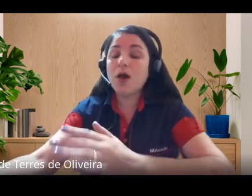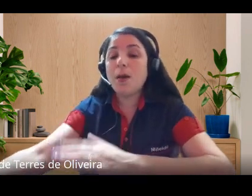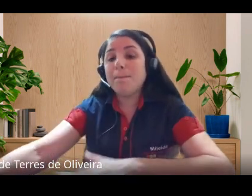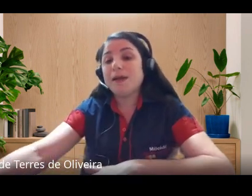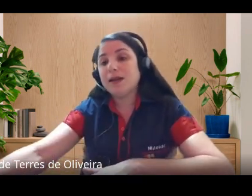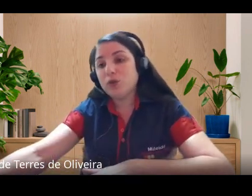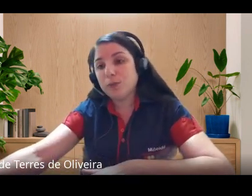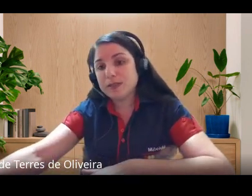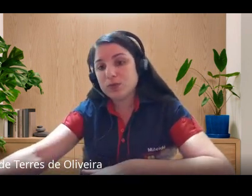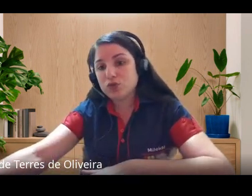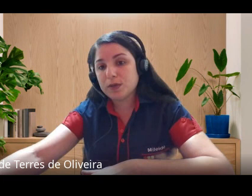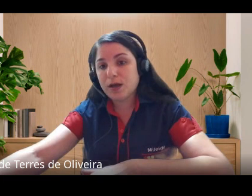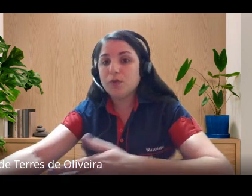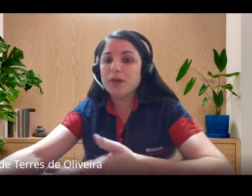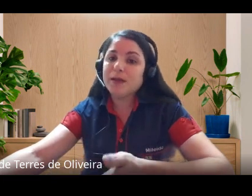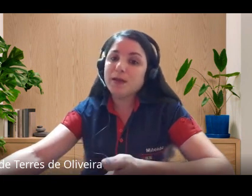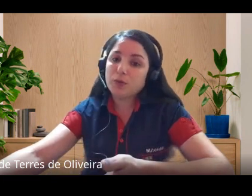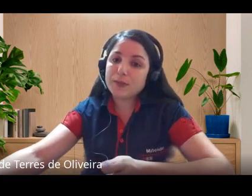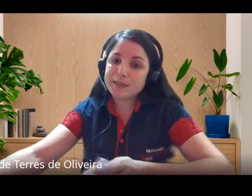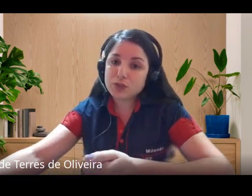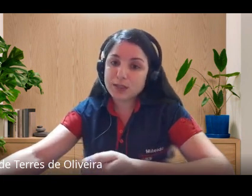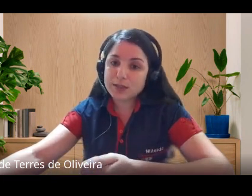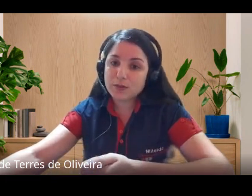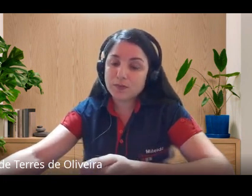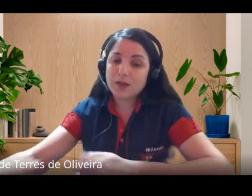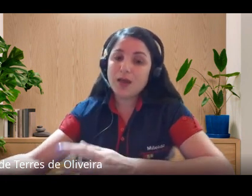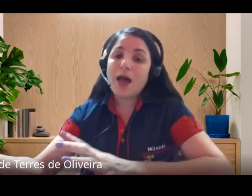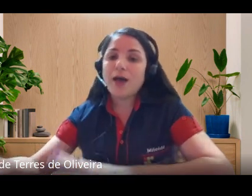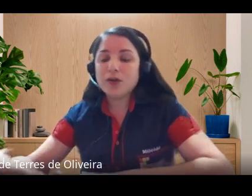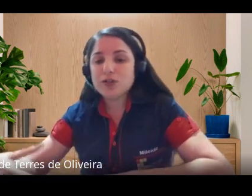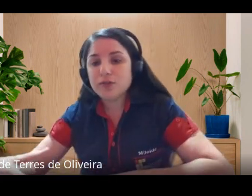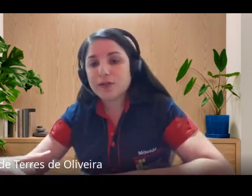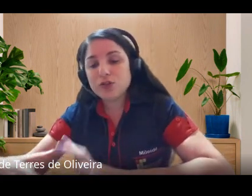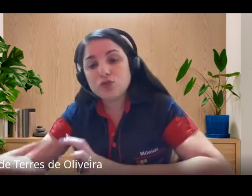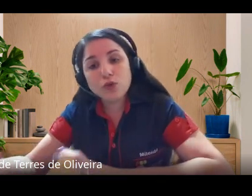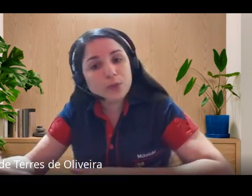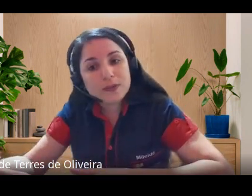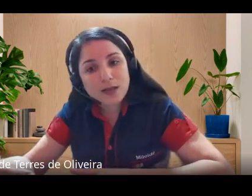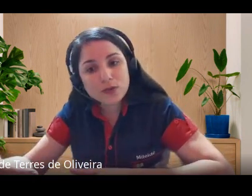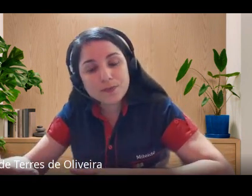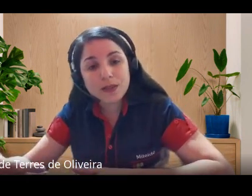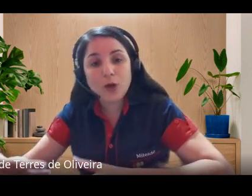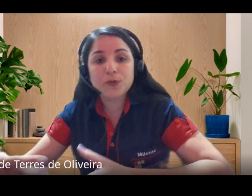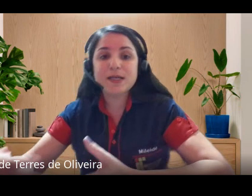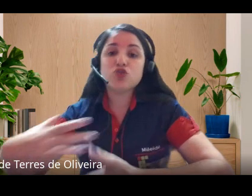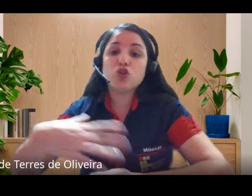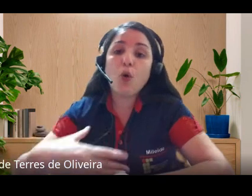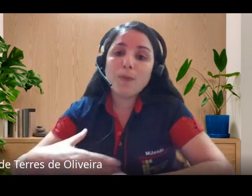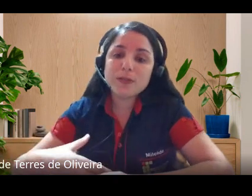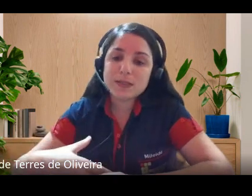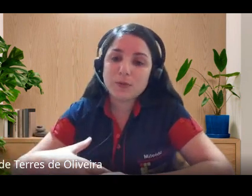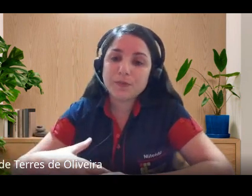finalização pela incorporação de numeral e pela incorporação de negação. Agora a gente vai falar de um outro processo, que é o processo